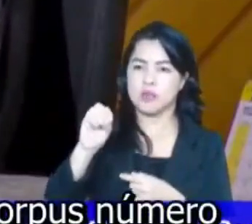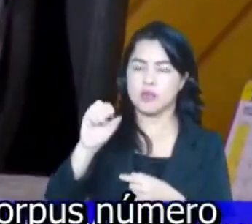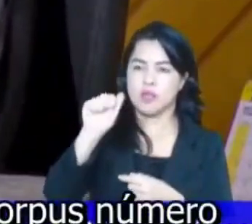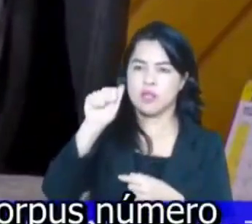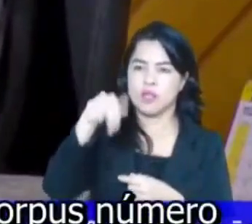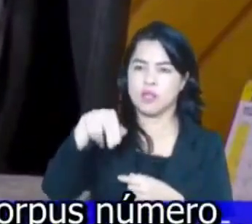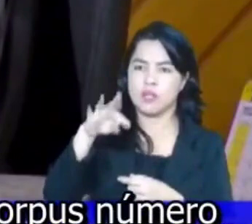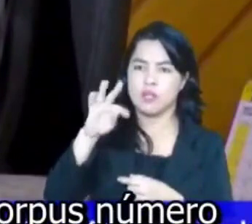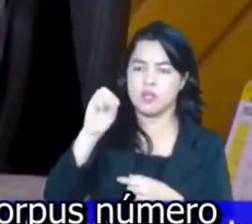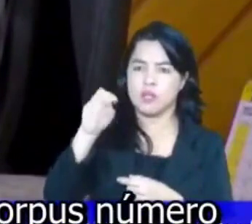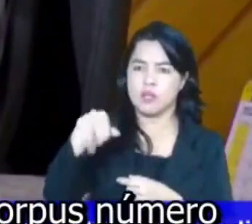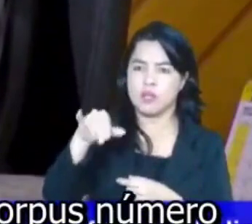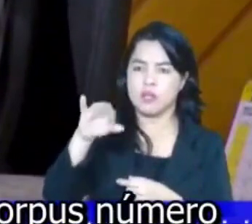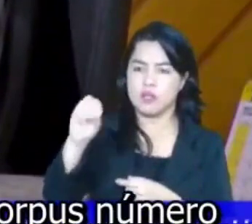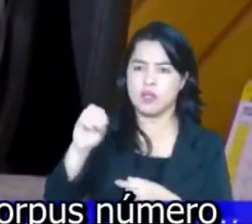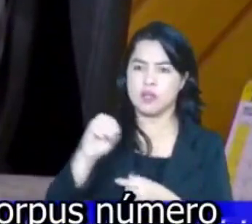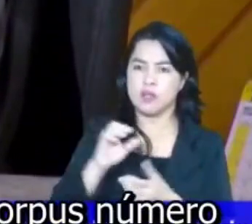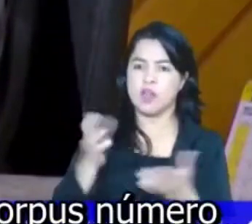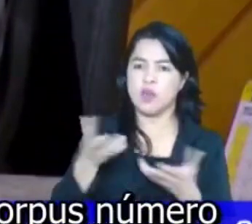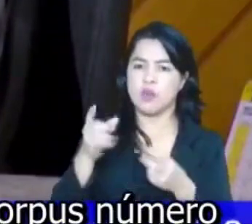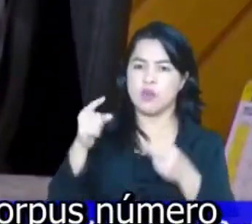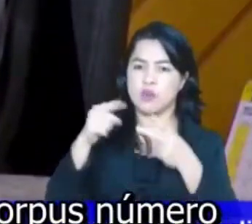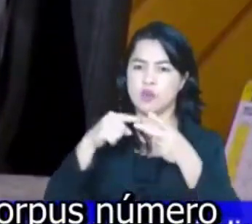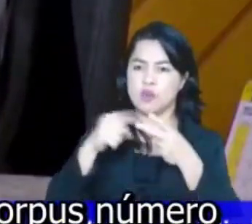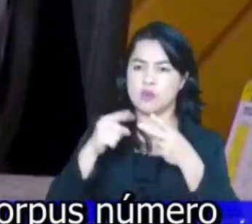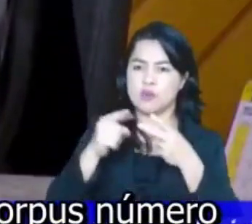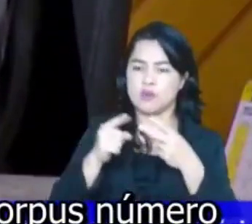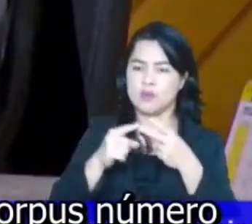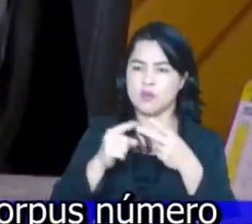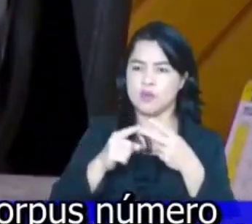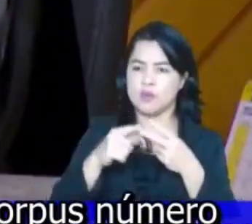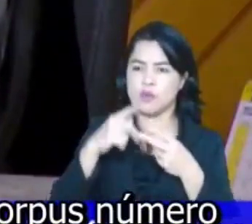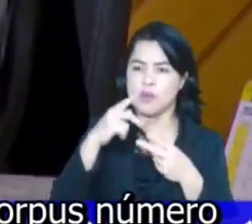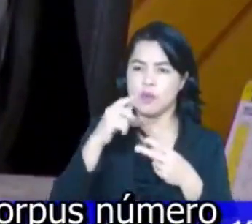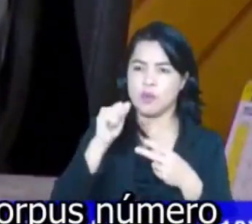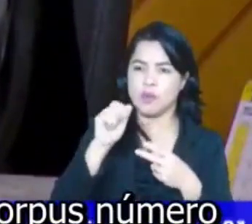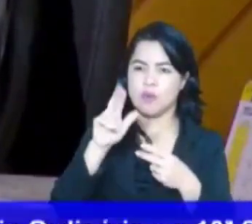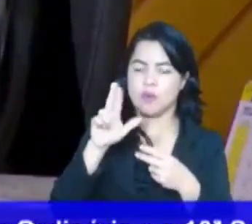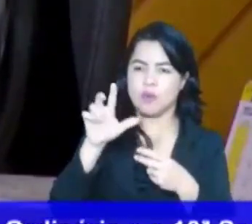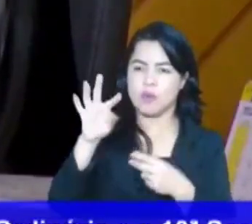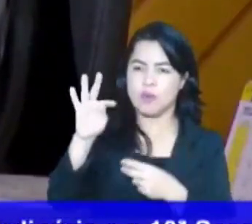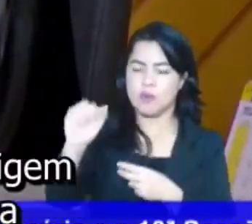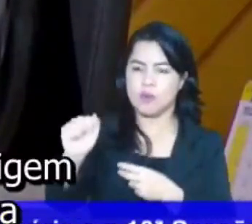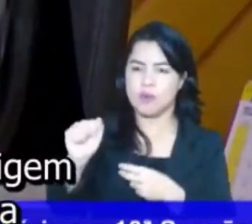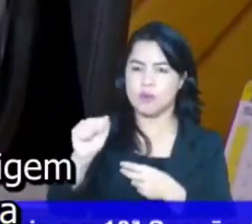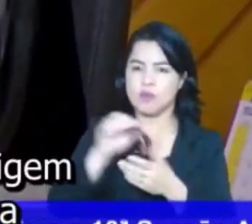Ok, vamos então ao item 2 da pauta, Carmo, é um habeas corpus número